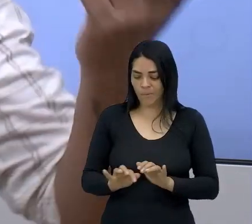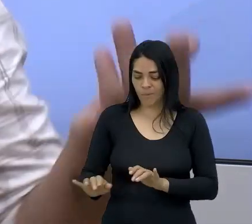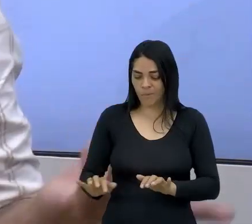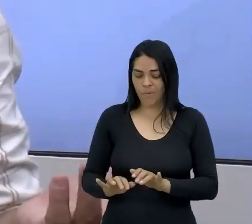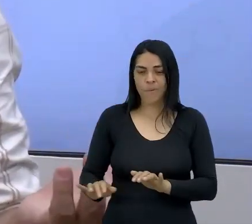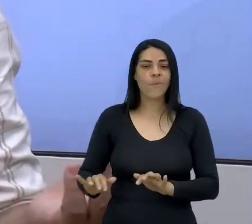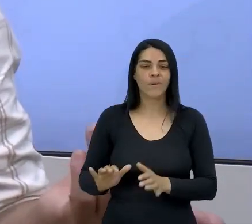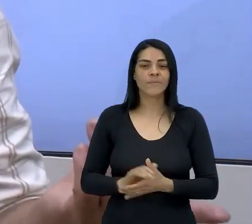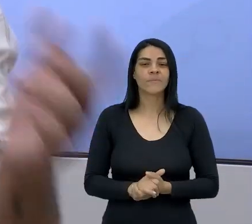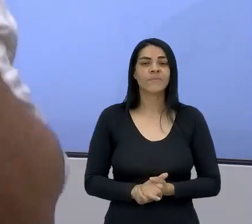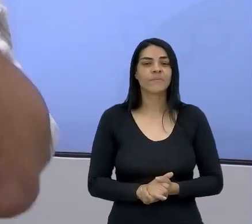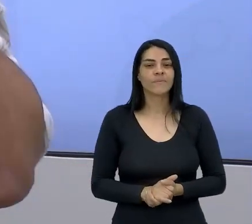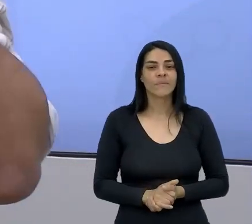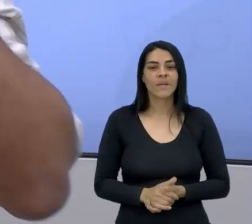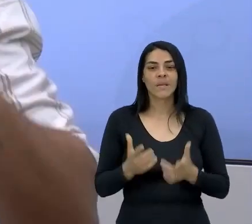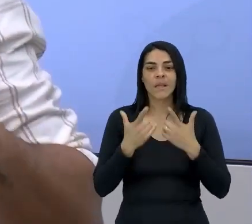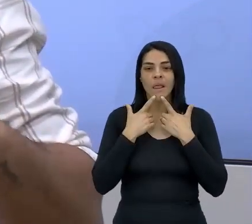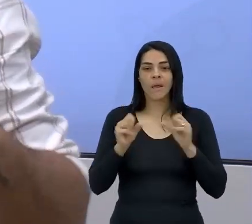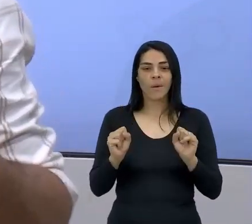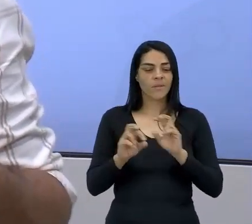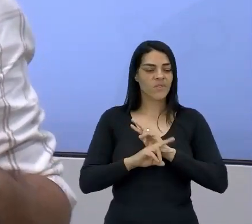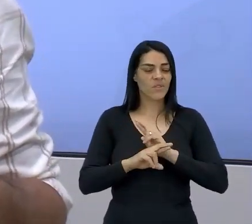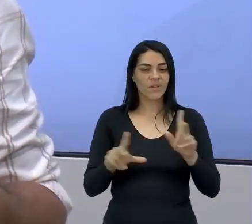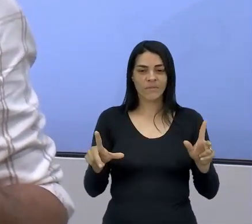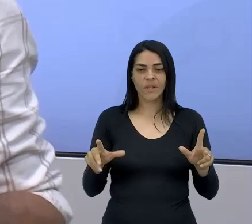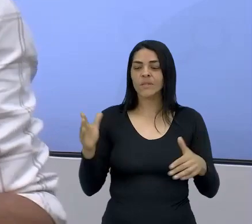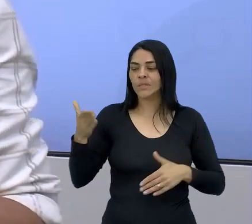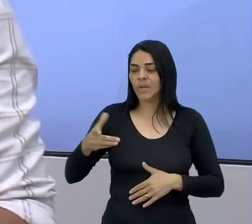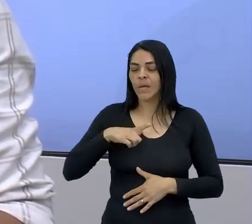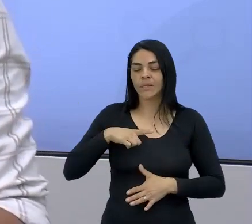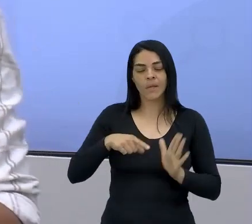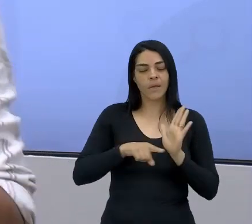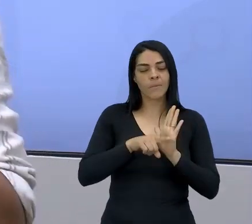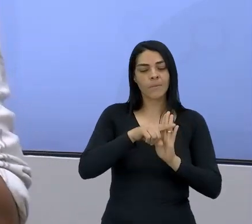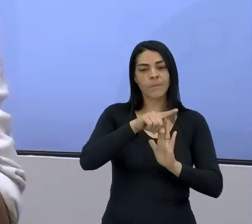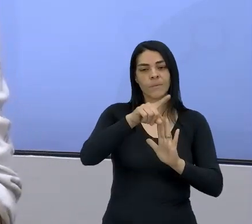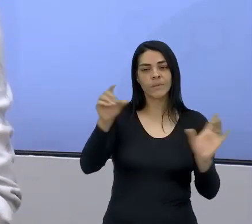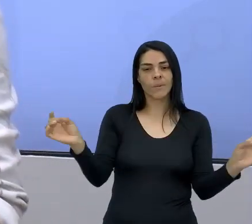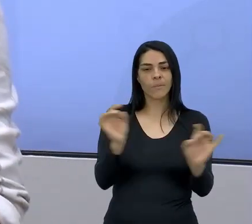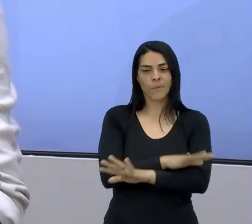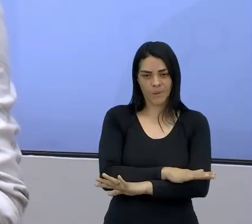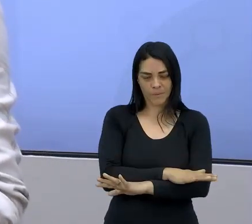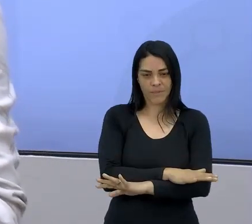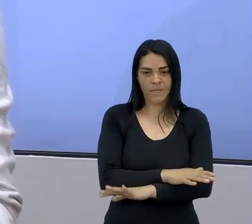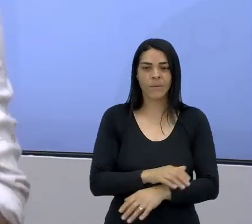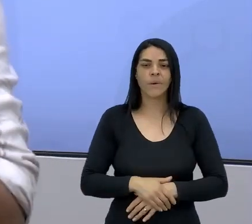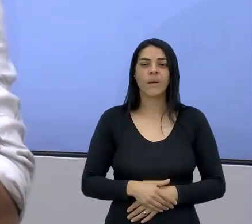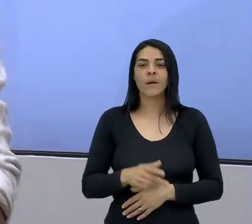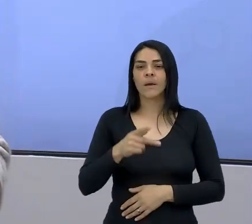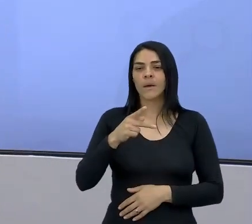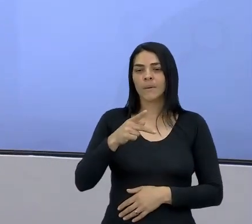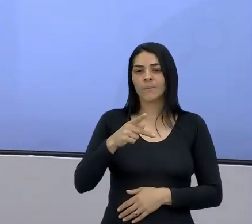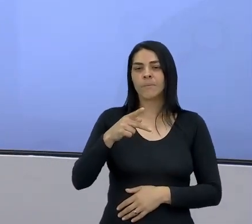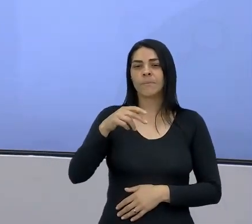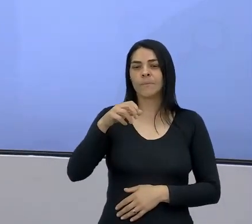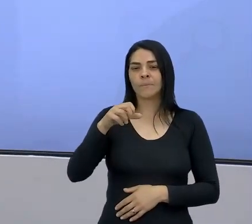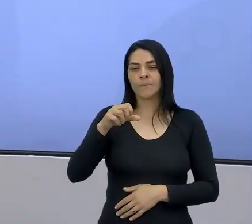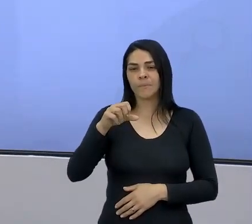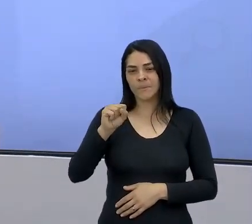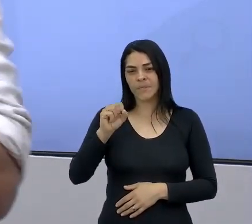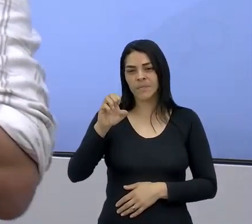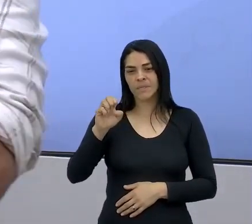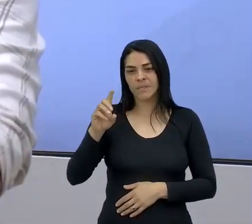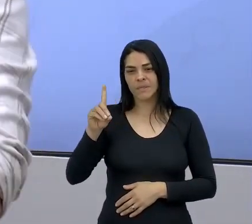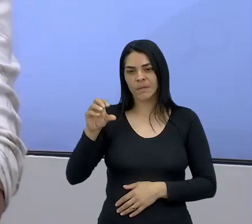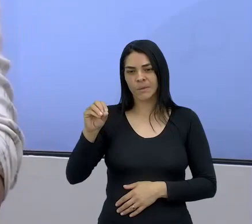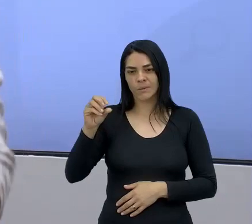indiferente qual seja a linguagem, né? E aí eu já teria a programação toda pronta. A pseudoprogramação, ela é nada mais, nada menos